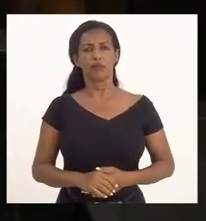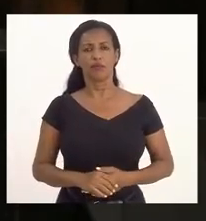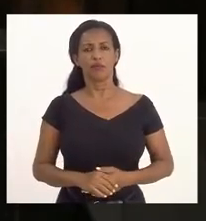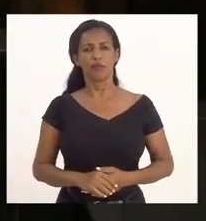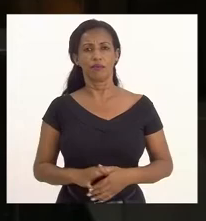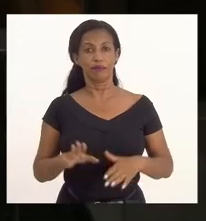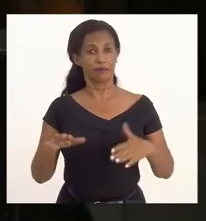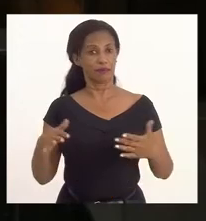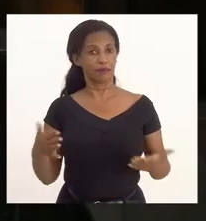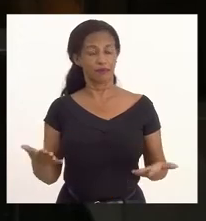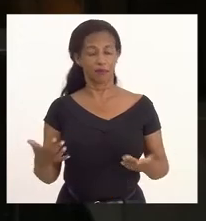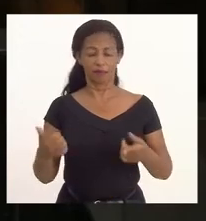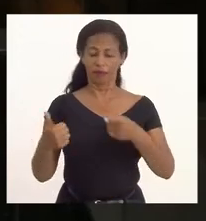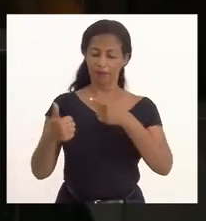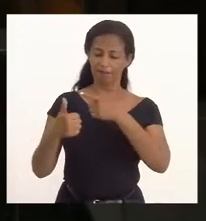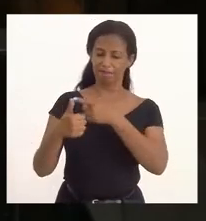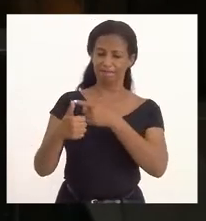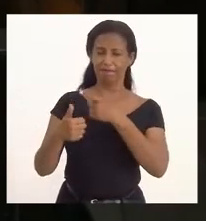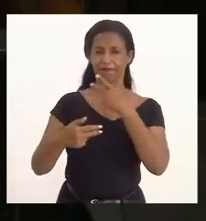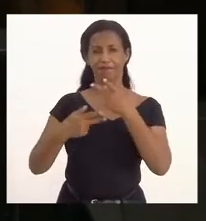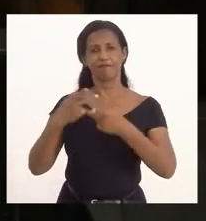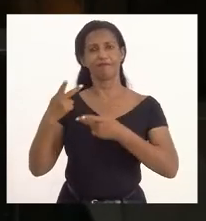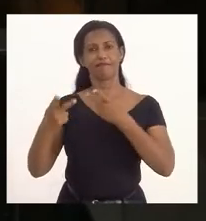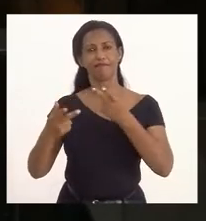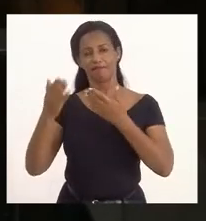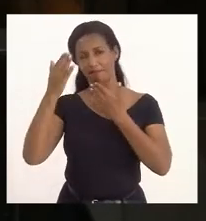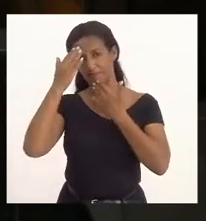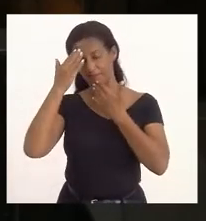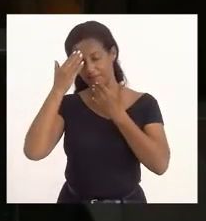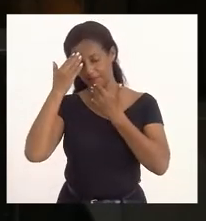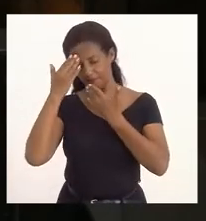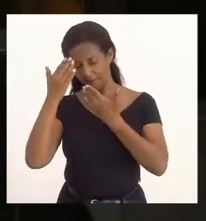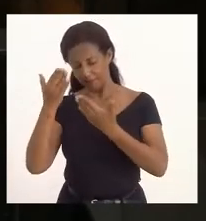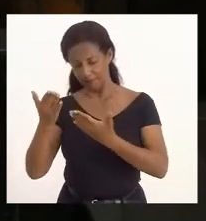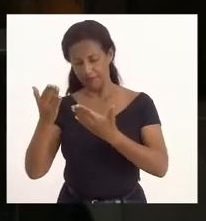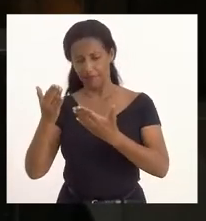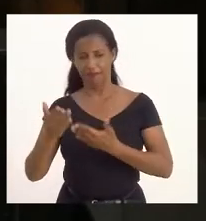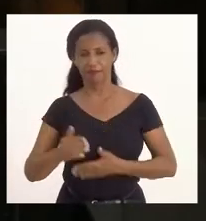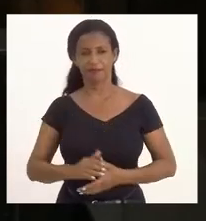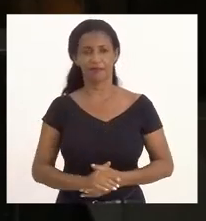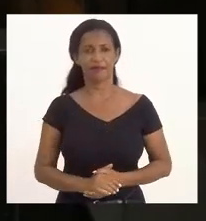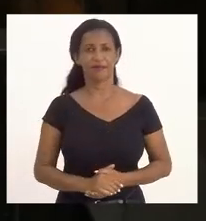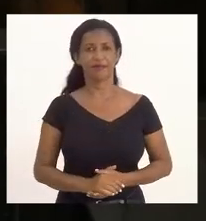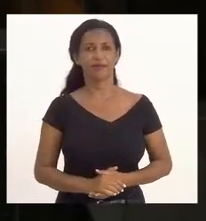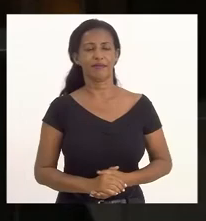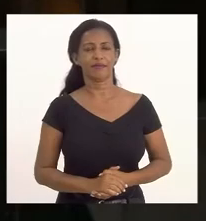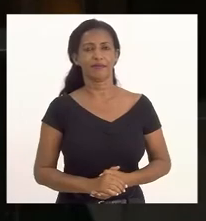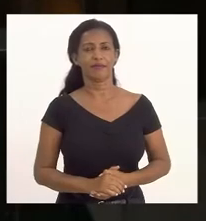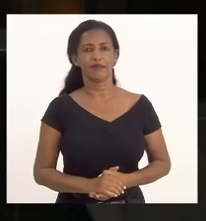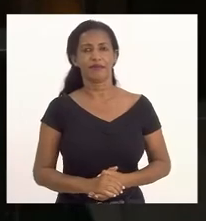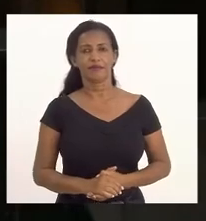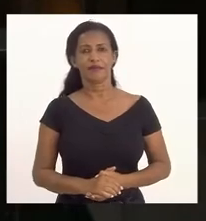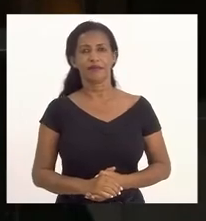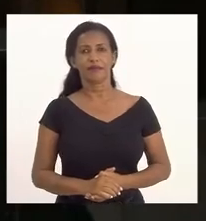Então, minhas primeiras palavras são de agradecimento.